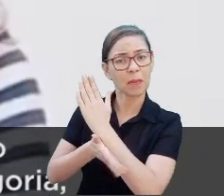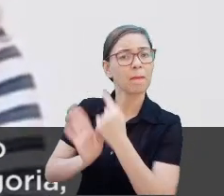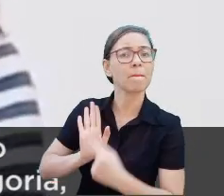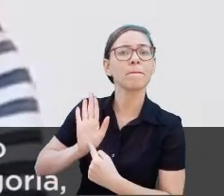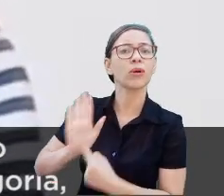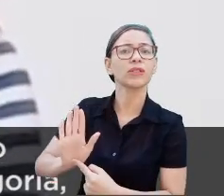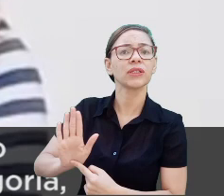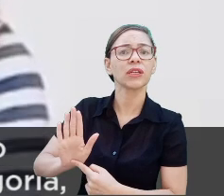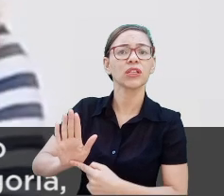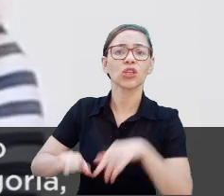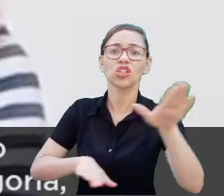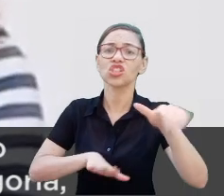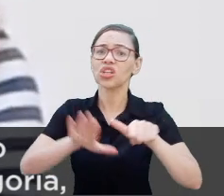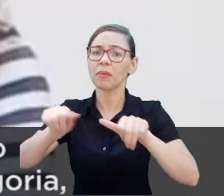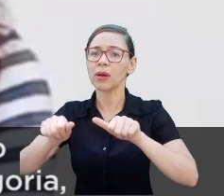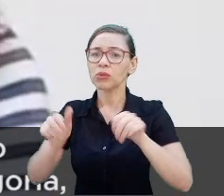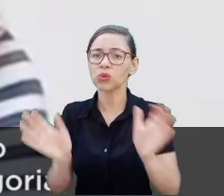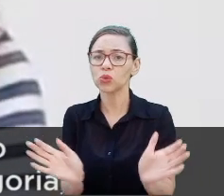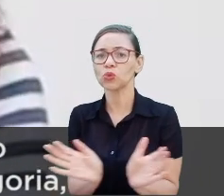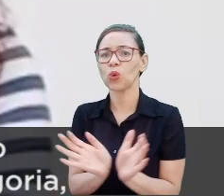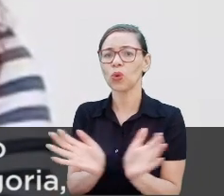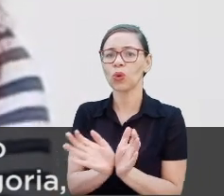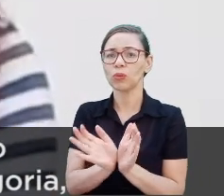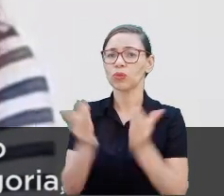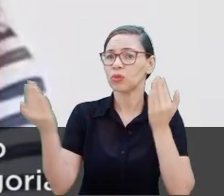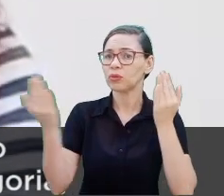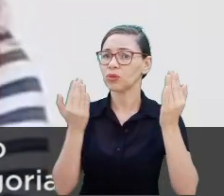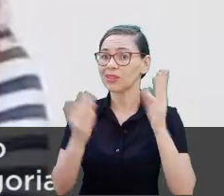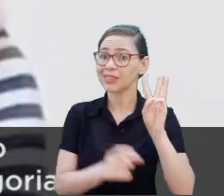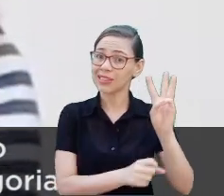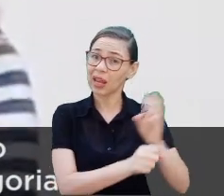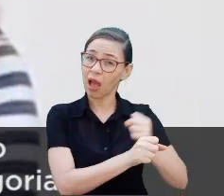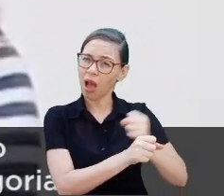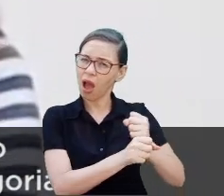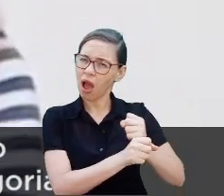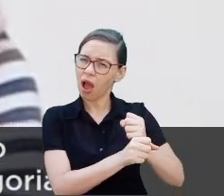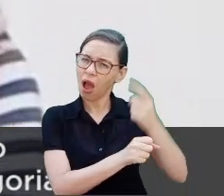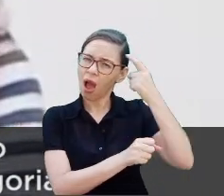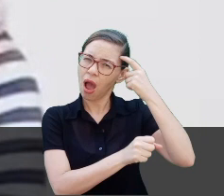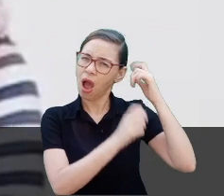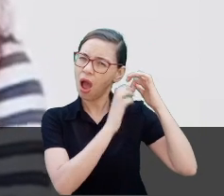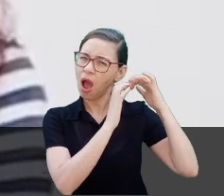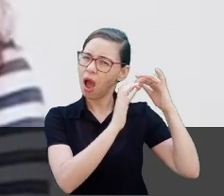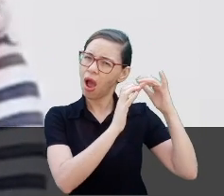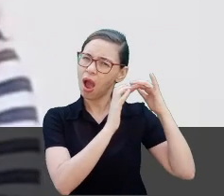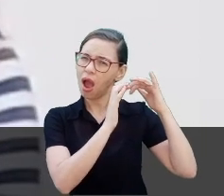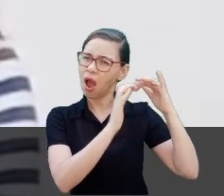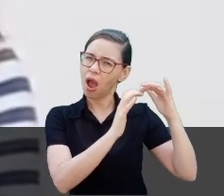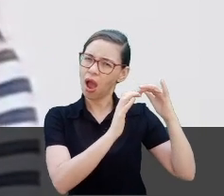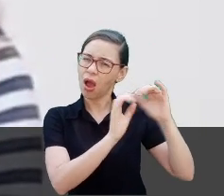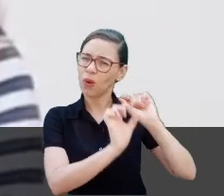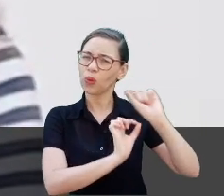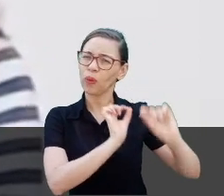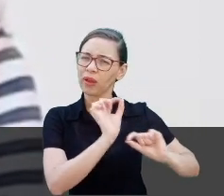Mas enquanto resolução que funciona em seu próprio exercício, ela já funciona nos convocando enquanto categoria, nesses últimos